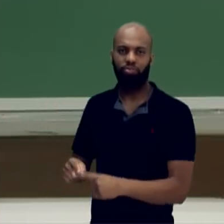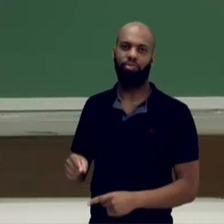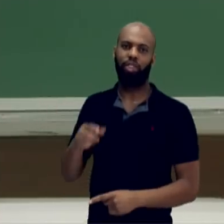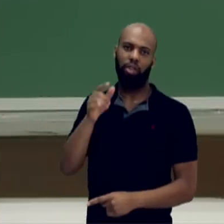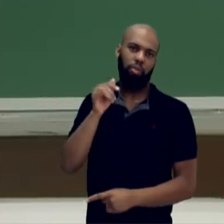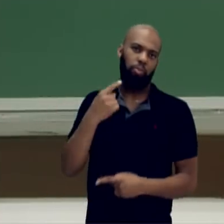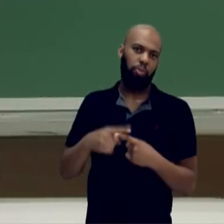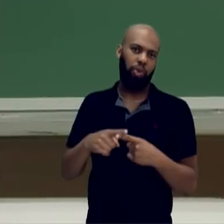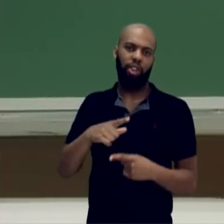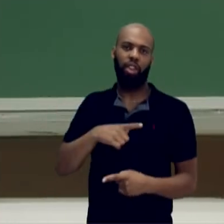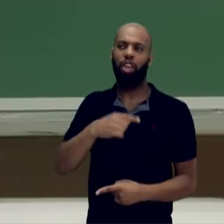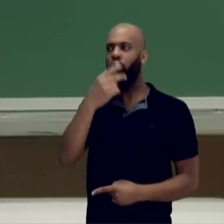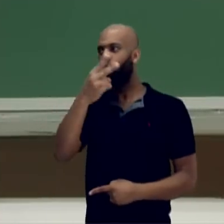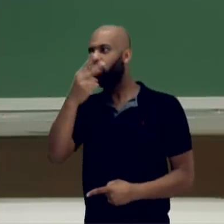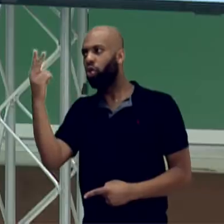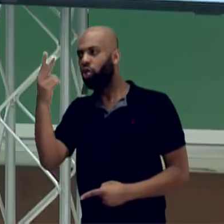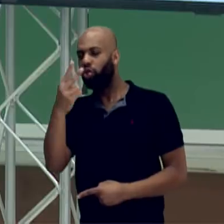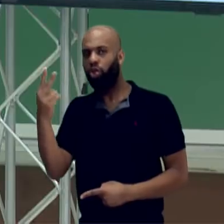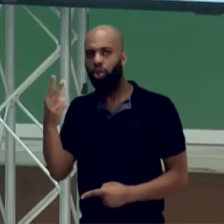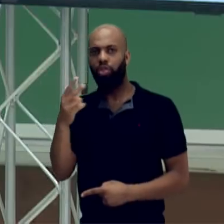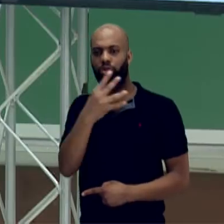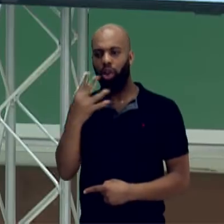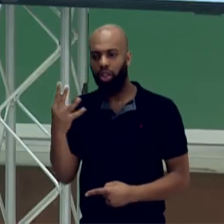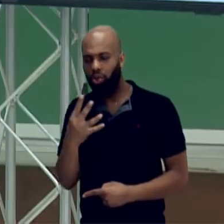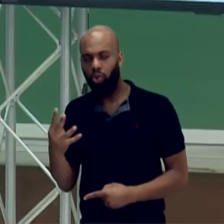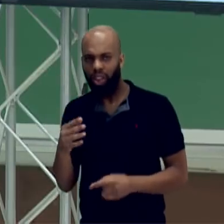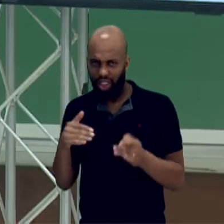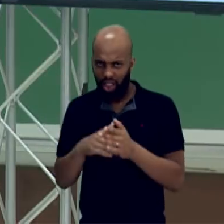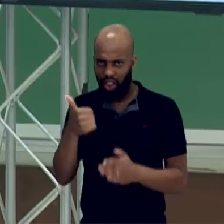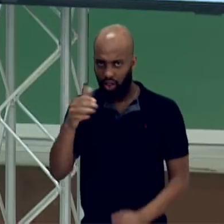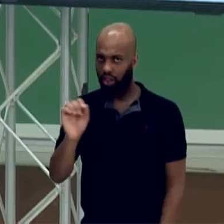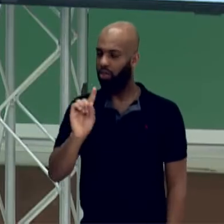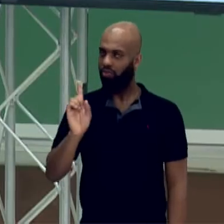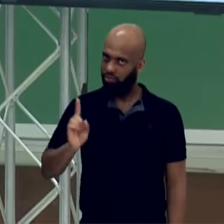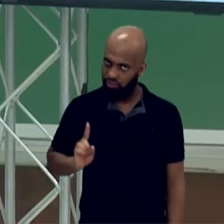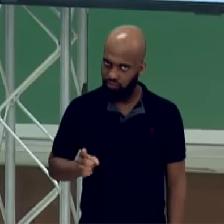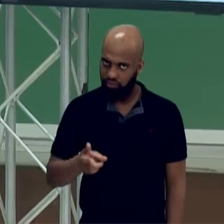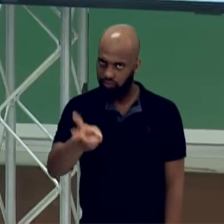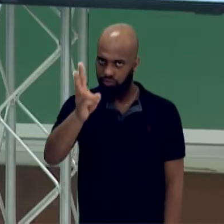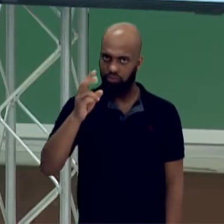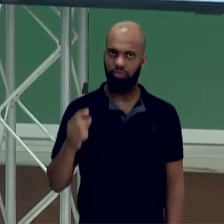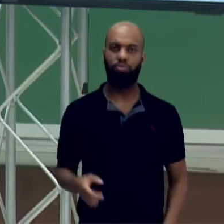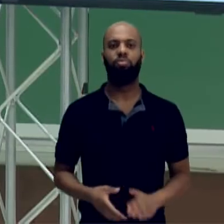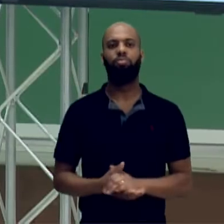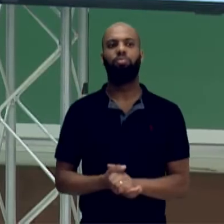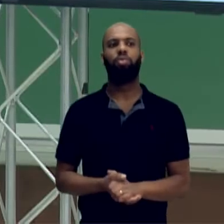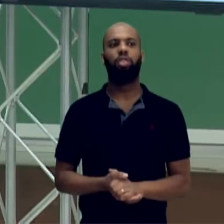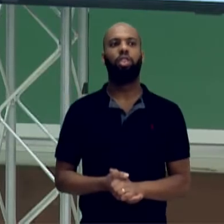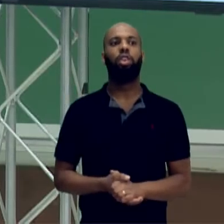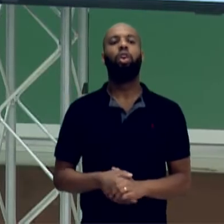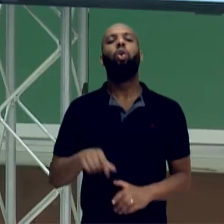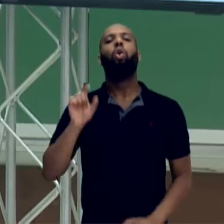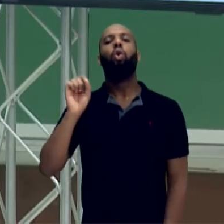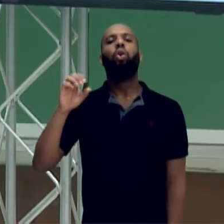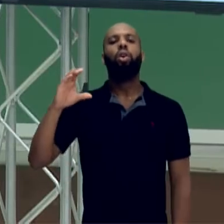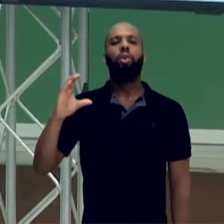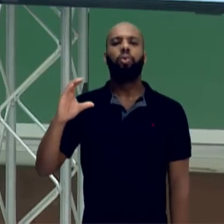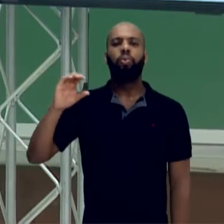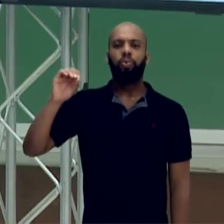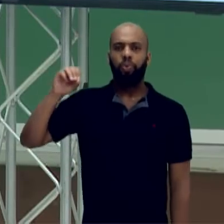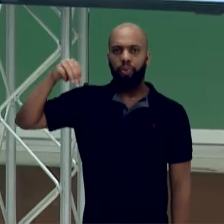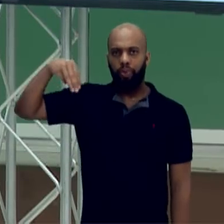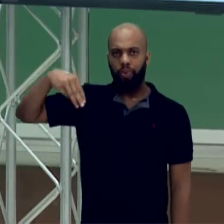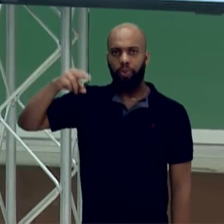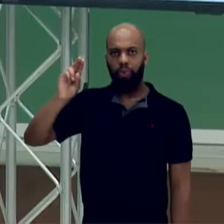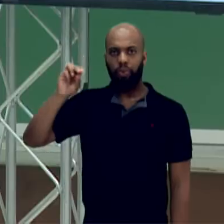de 4 em 4, e que ela não se limita ao 10. Outra coisa importante, comum. O que é a palavra